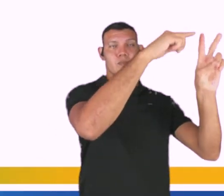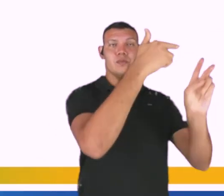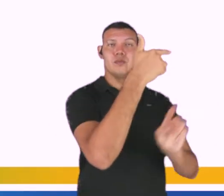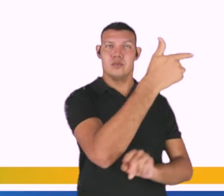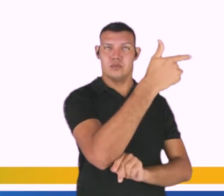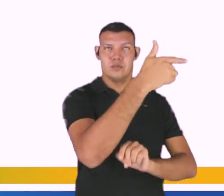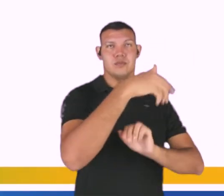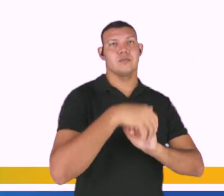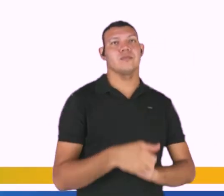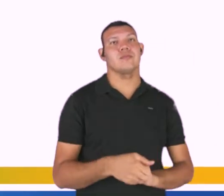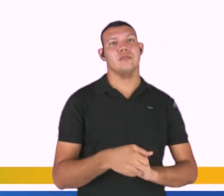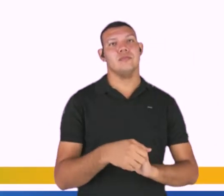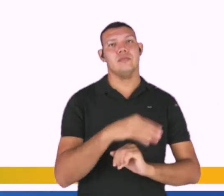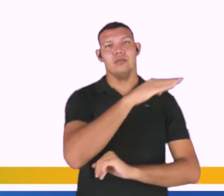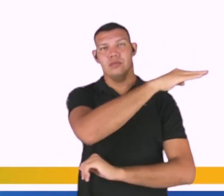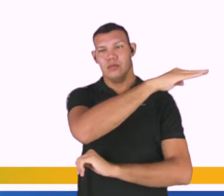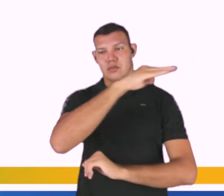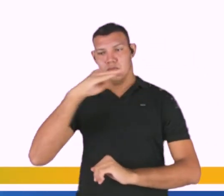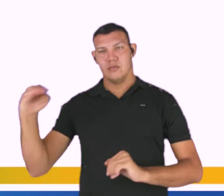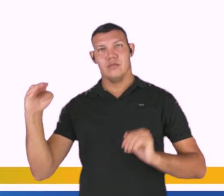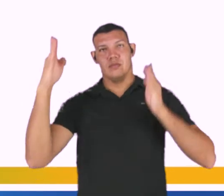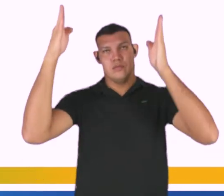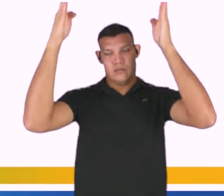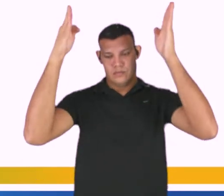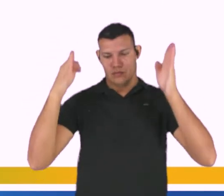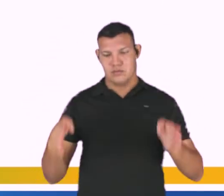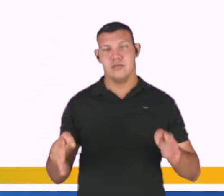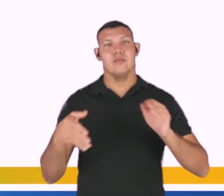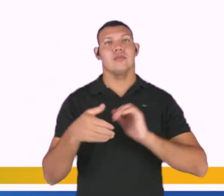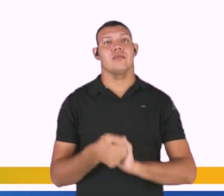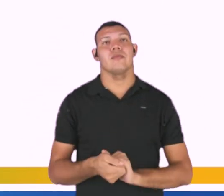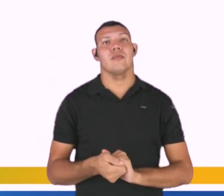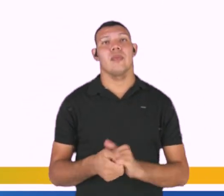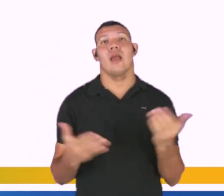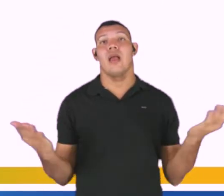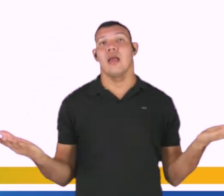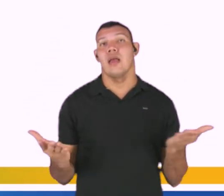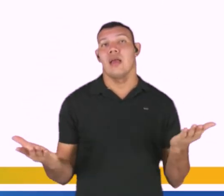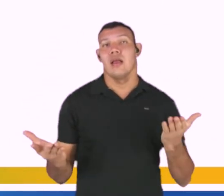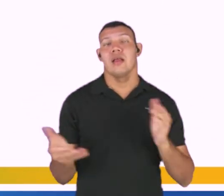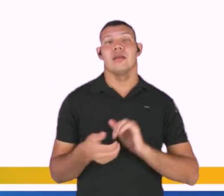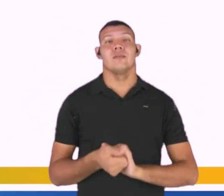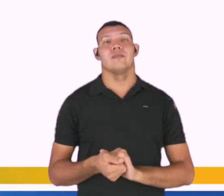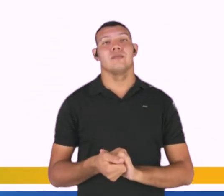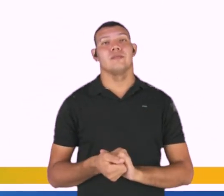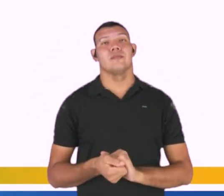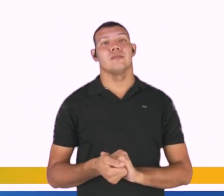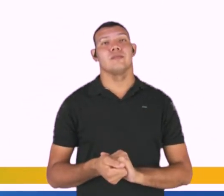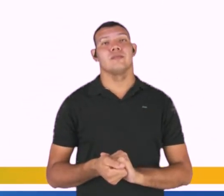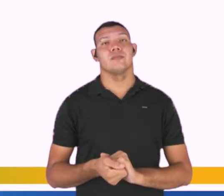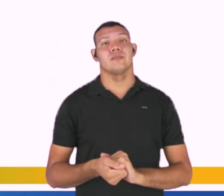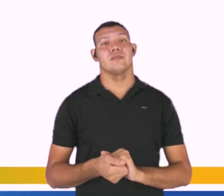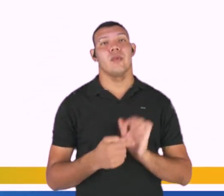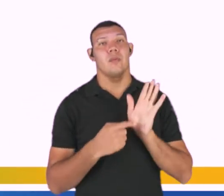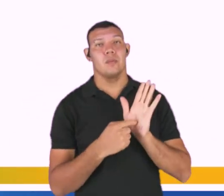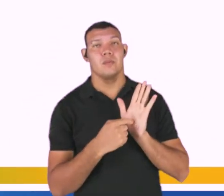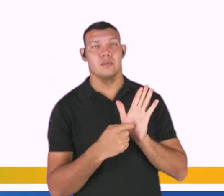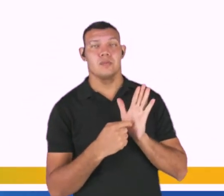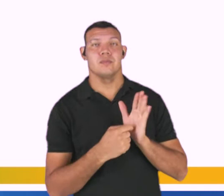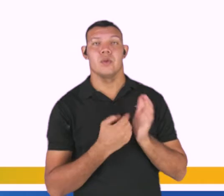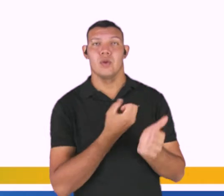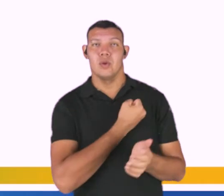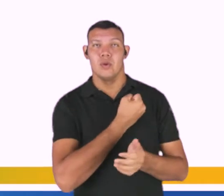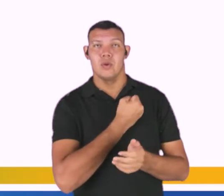na raiz do divisor no dispositivo Essa é a demais parte do dispositivo nós vamos